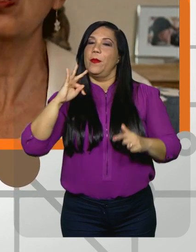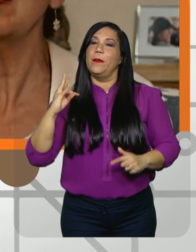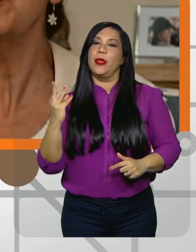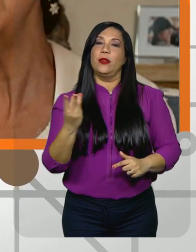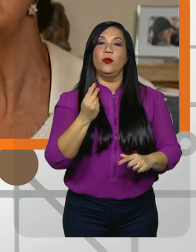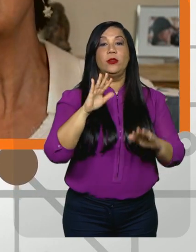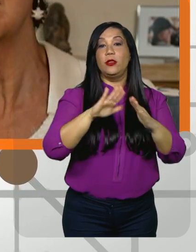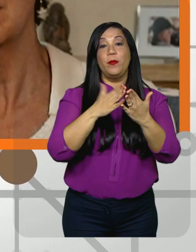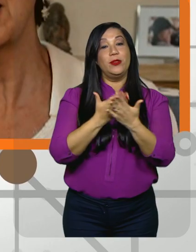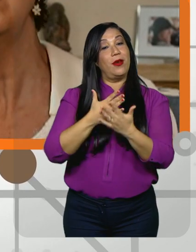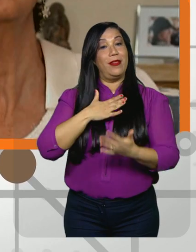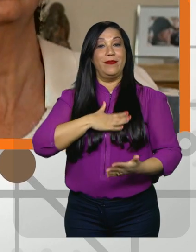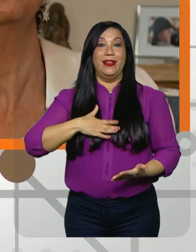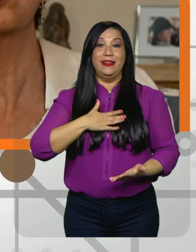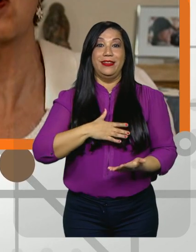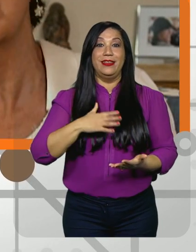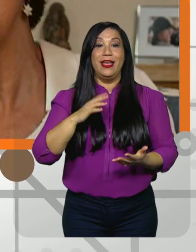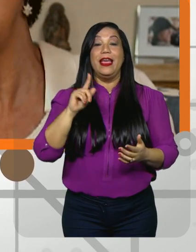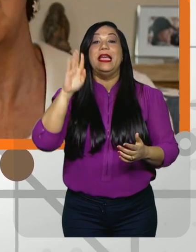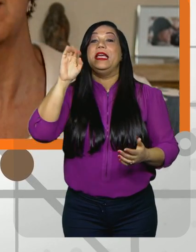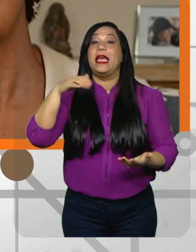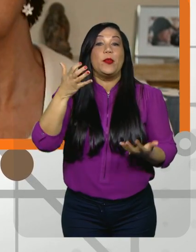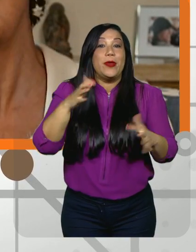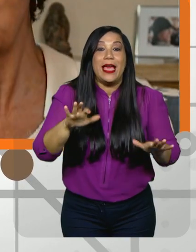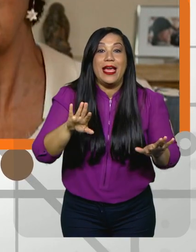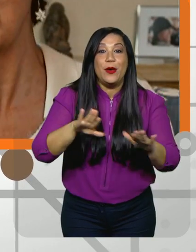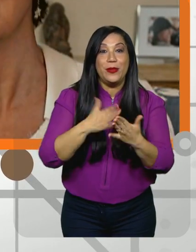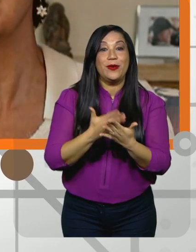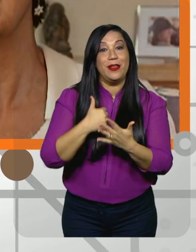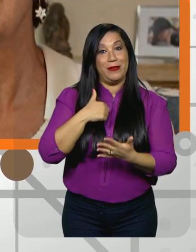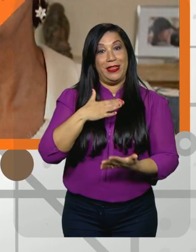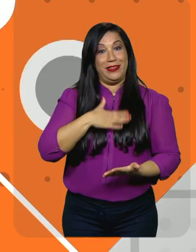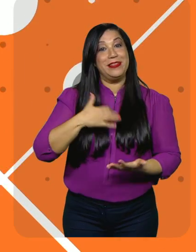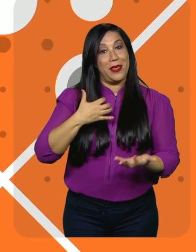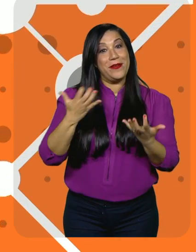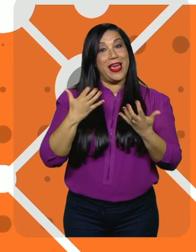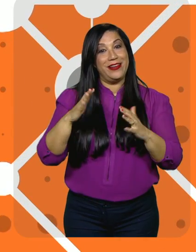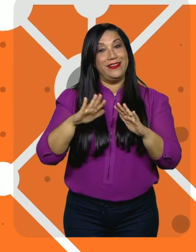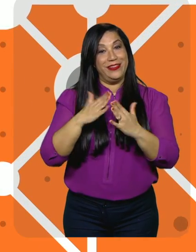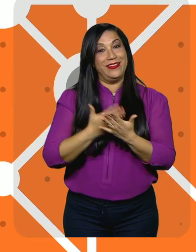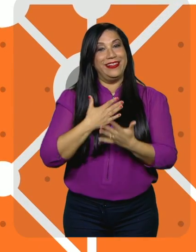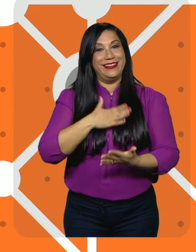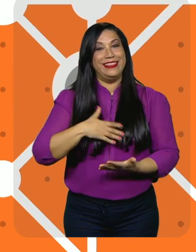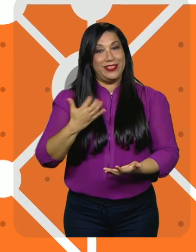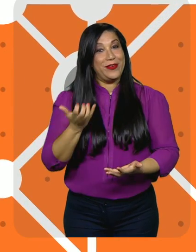uma escola feliz. Quem não quer uma escola feliz? Eu quero.